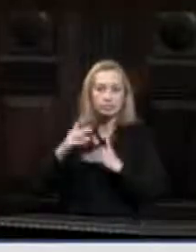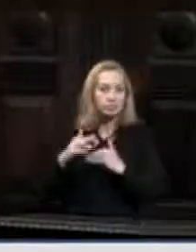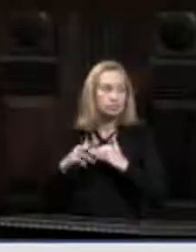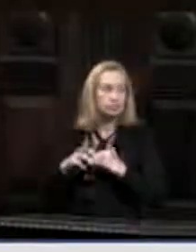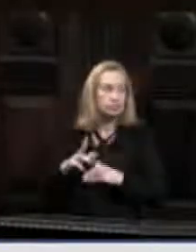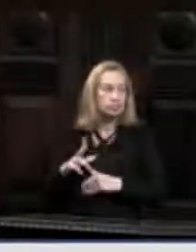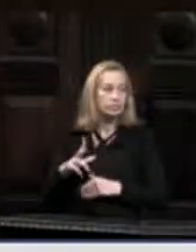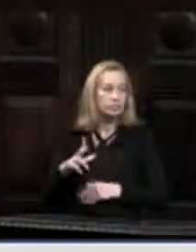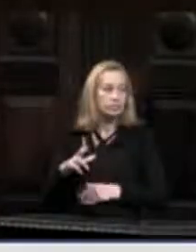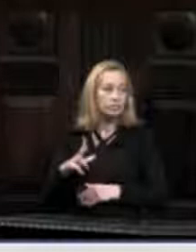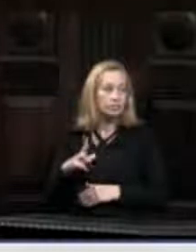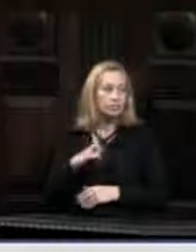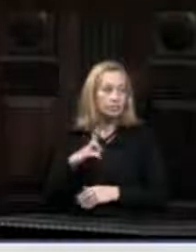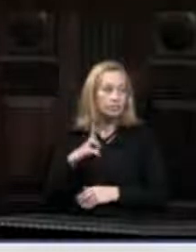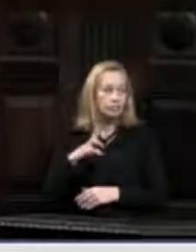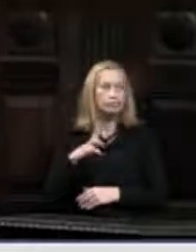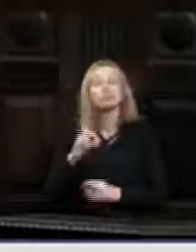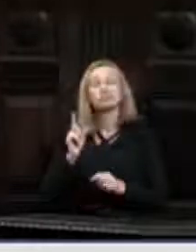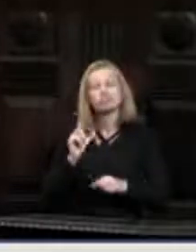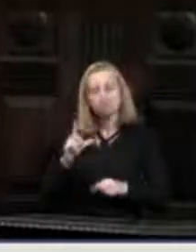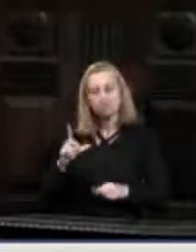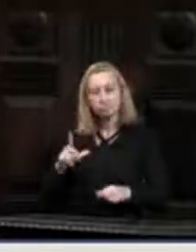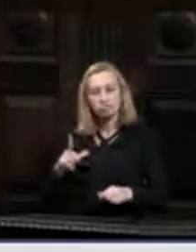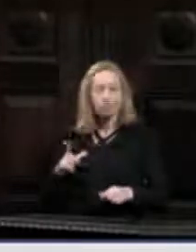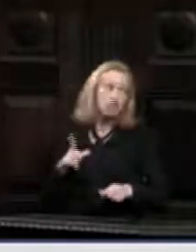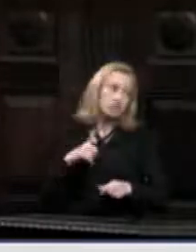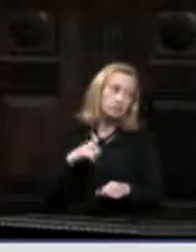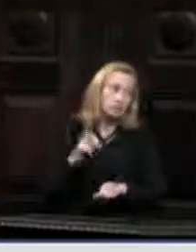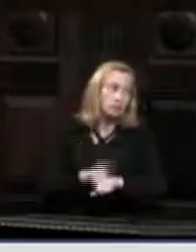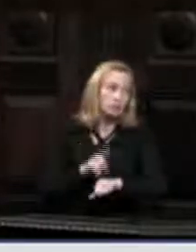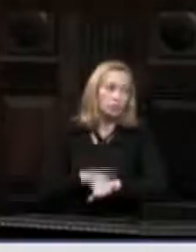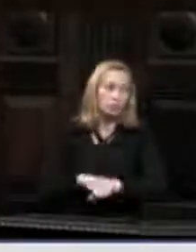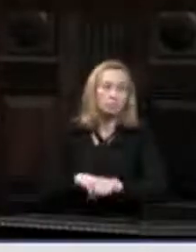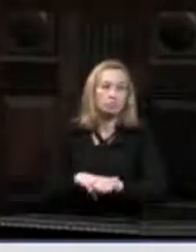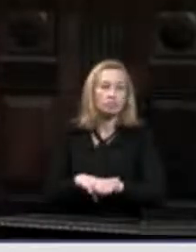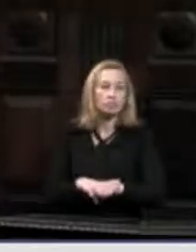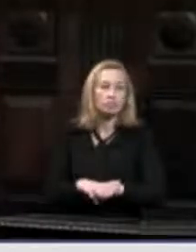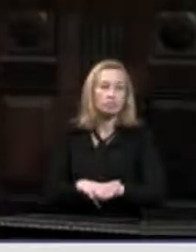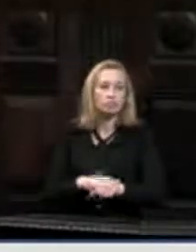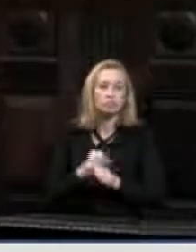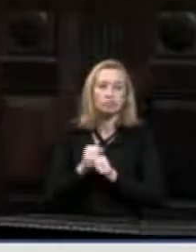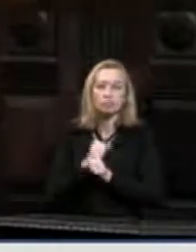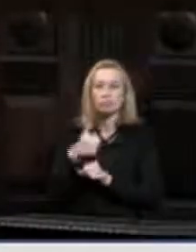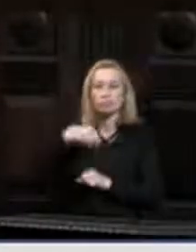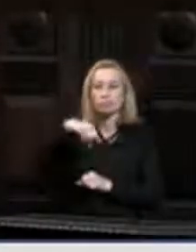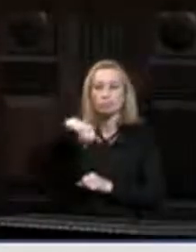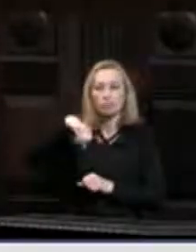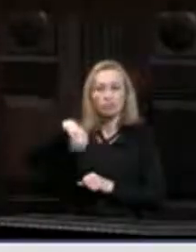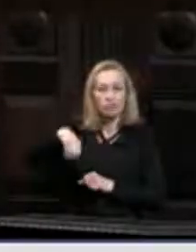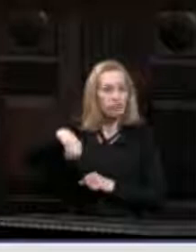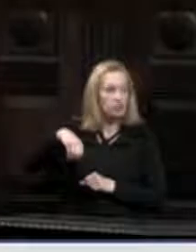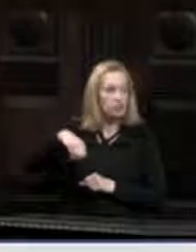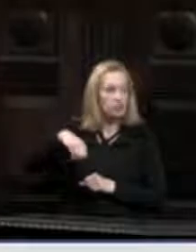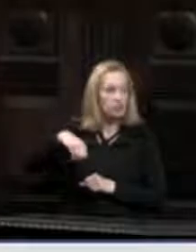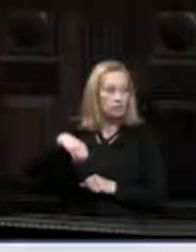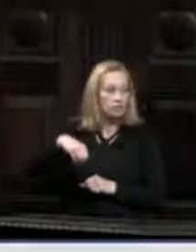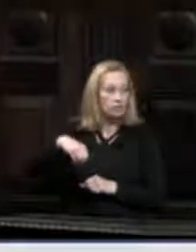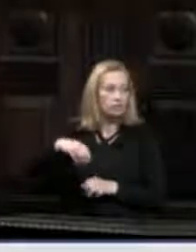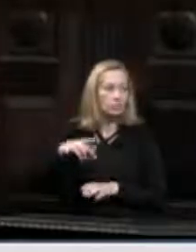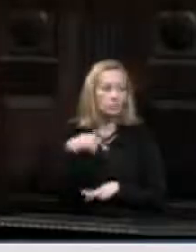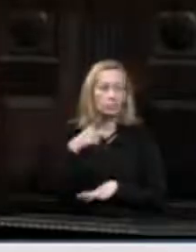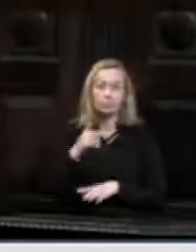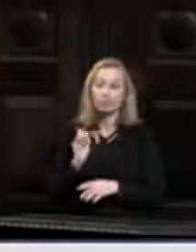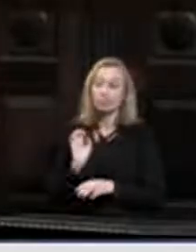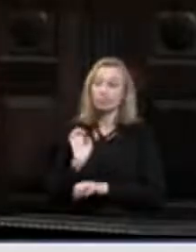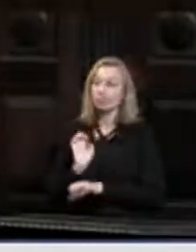privatizações. Houve um momento na década de 90 que aqueles que defendiam a privatização diziam, não, o Estado